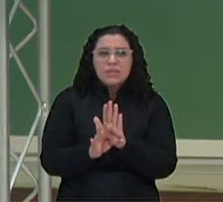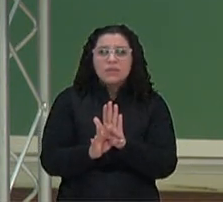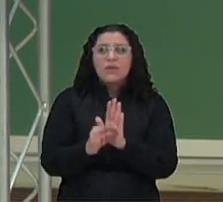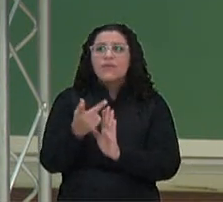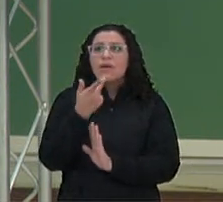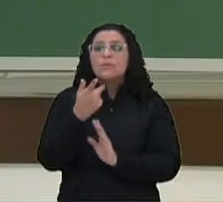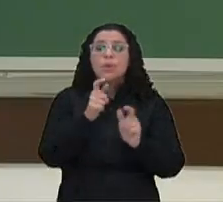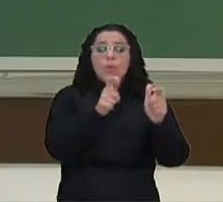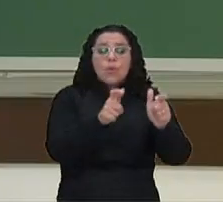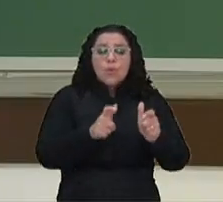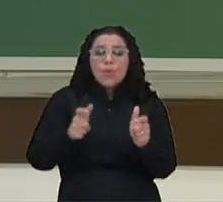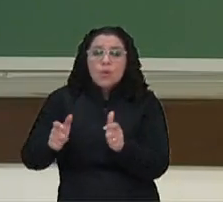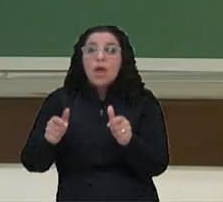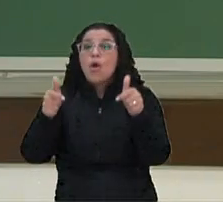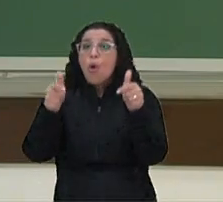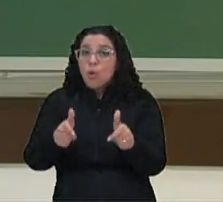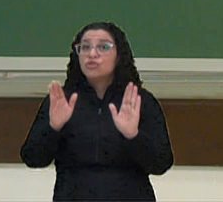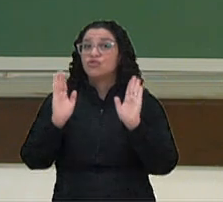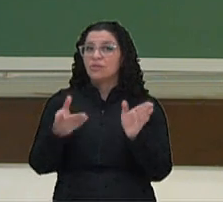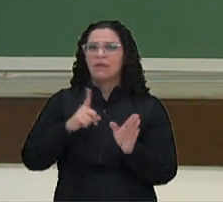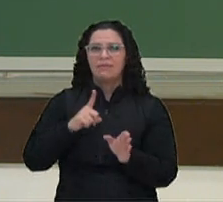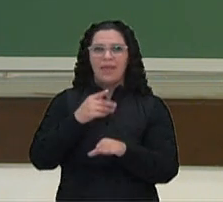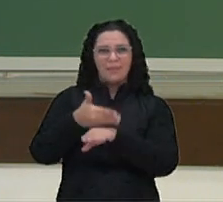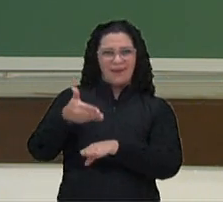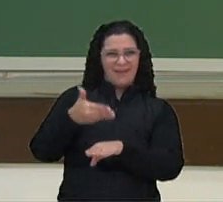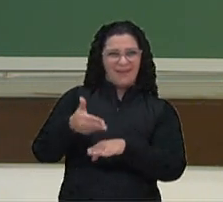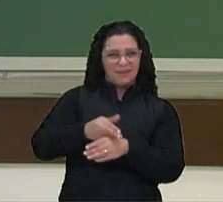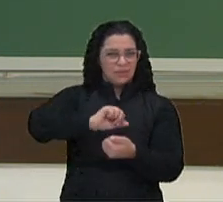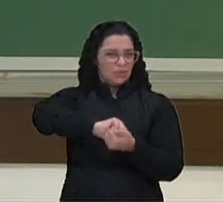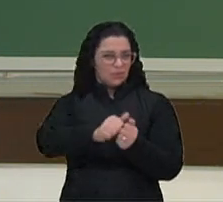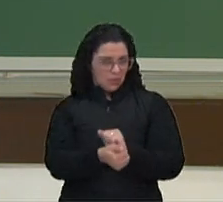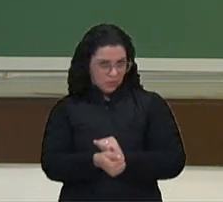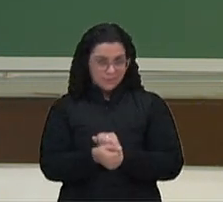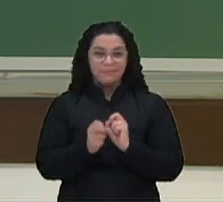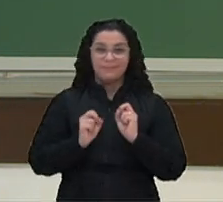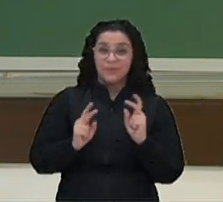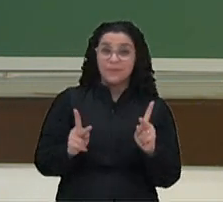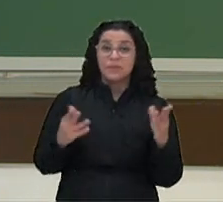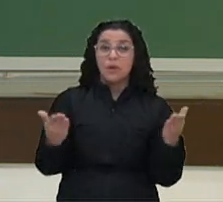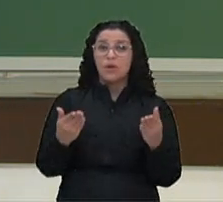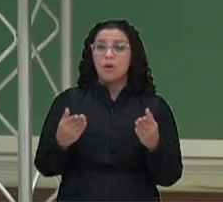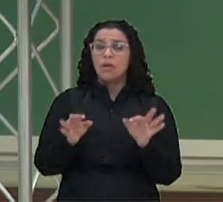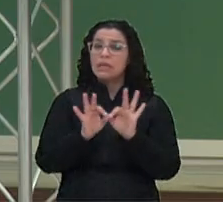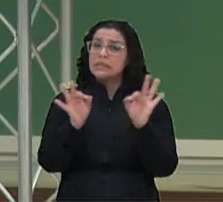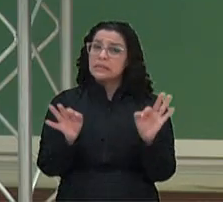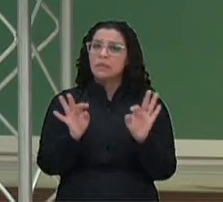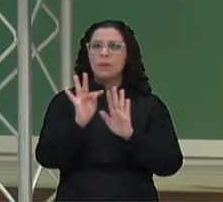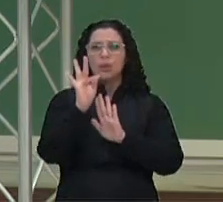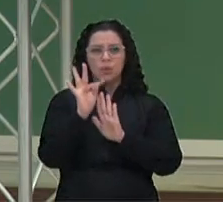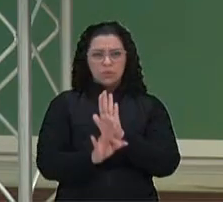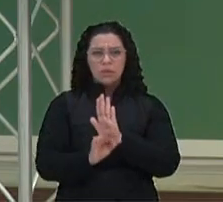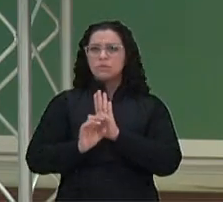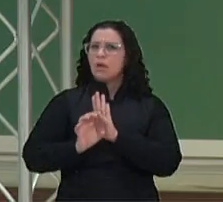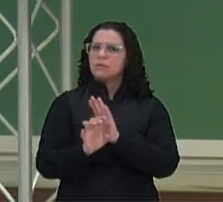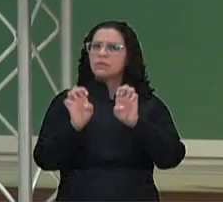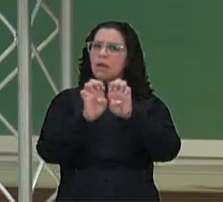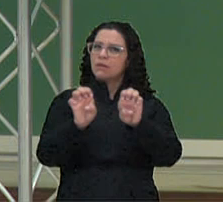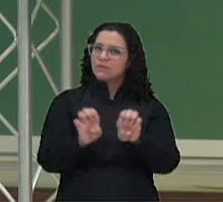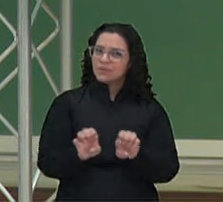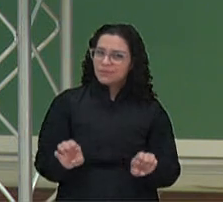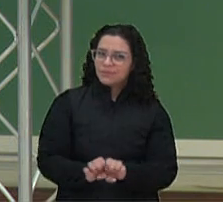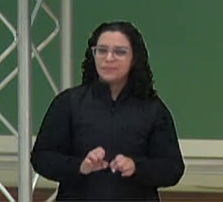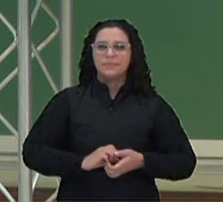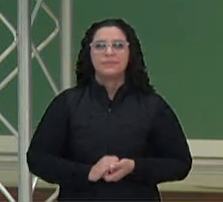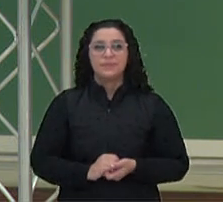extra sobre os lugares onde que ele é praticado, tá ok? Então, basicamente, nesse tipo de texto, essa aqui é a